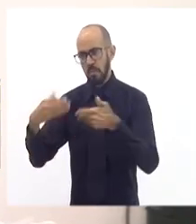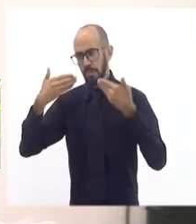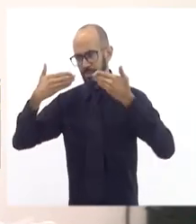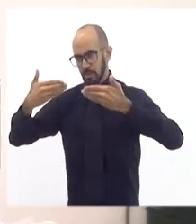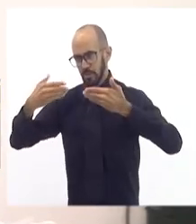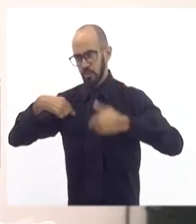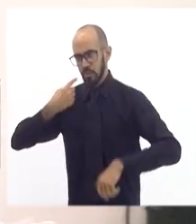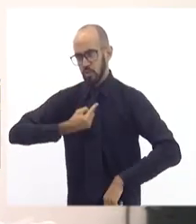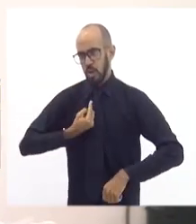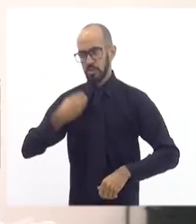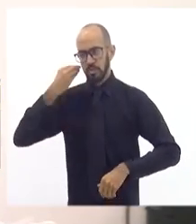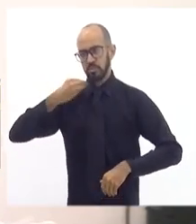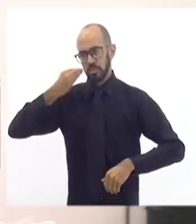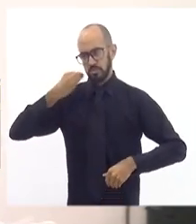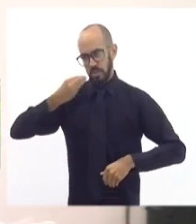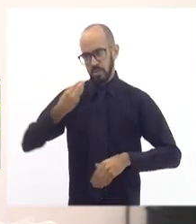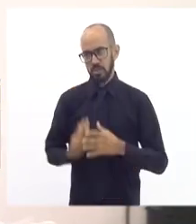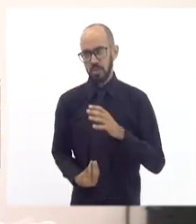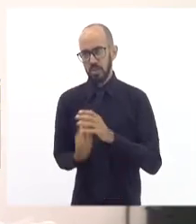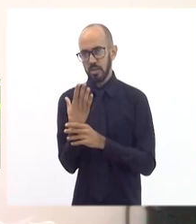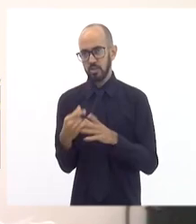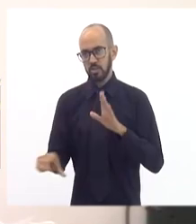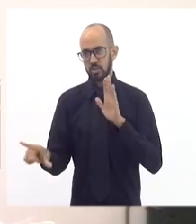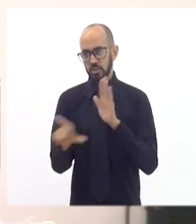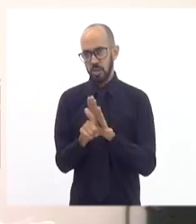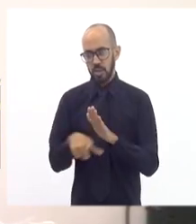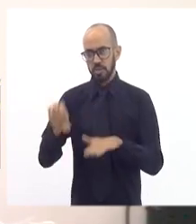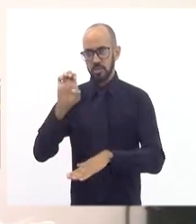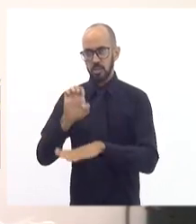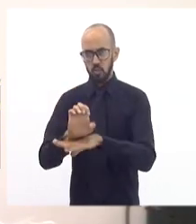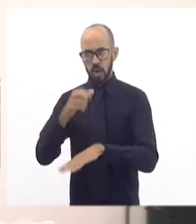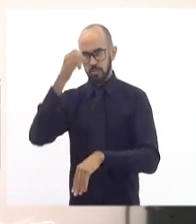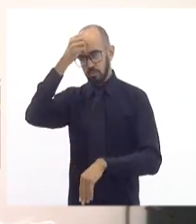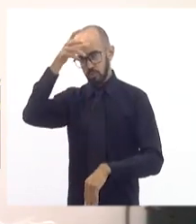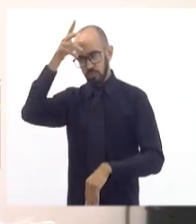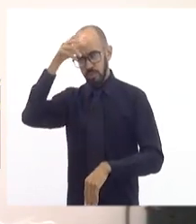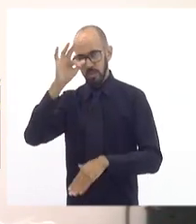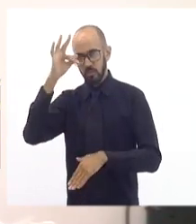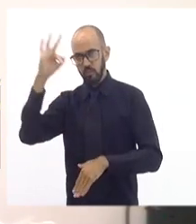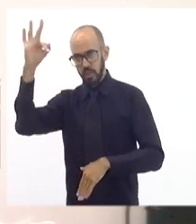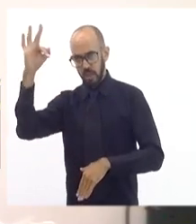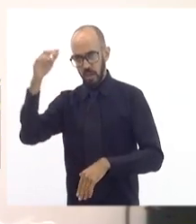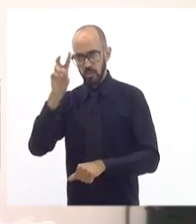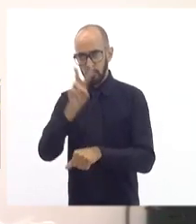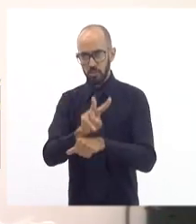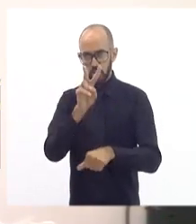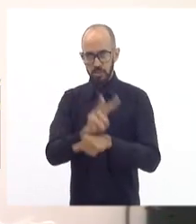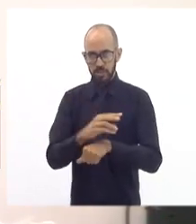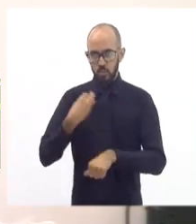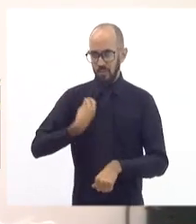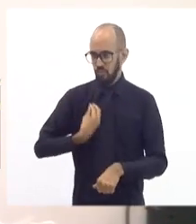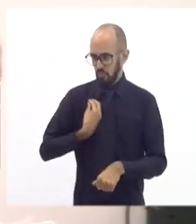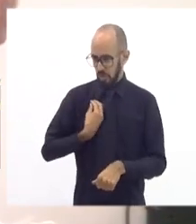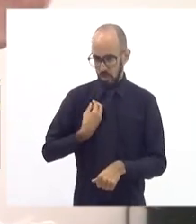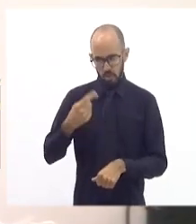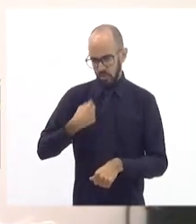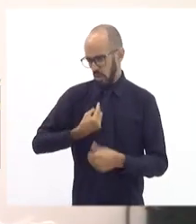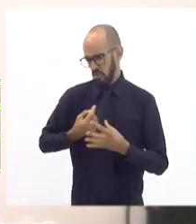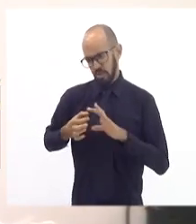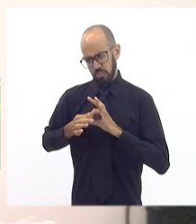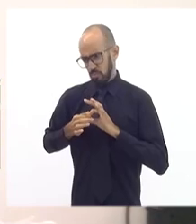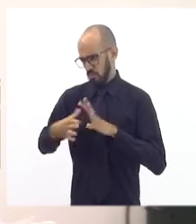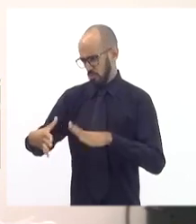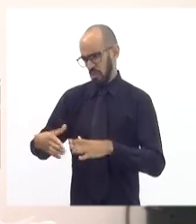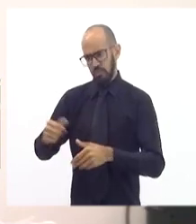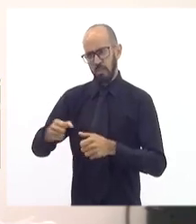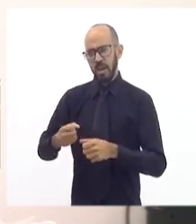experiência em construção de leis estaduais municipais e federais de proteção à vida então nos colocamos à disposição para